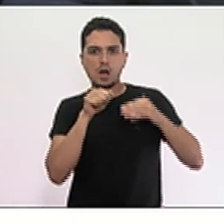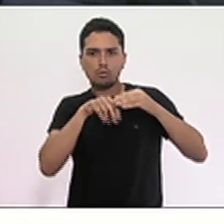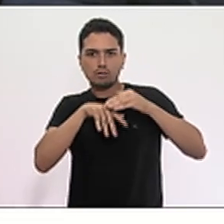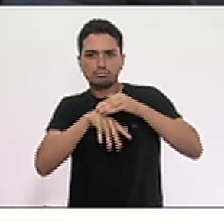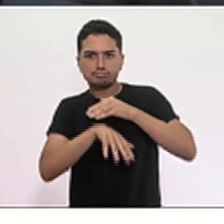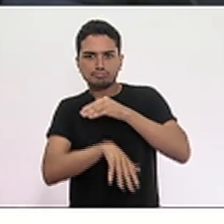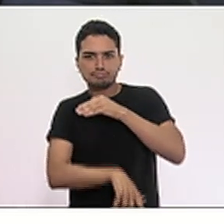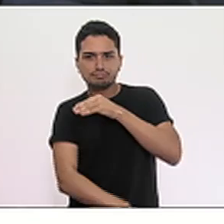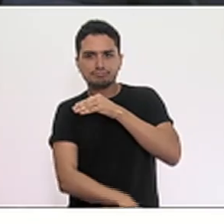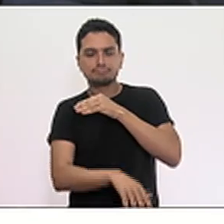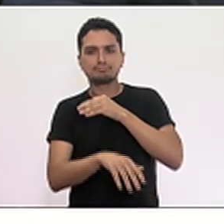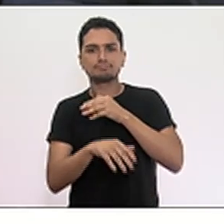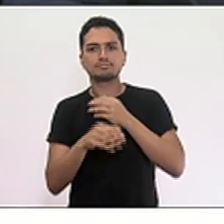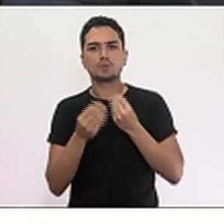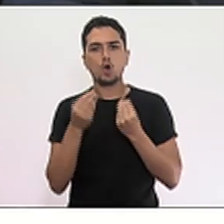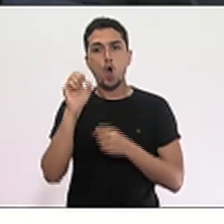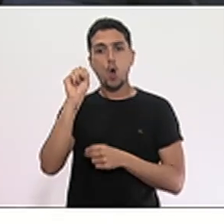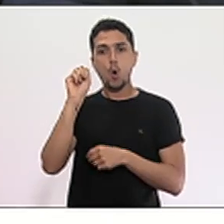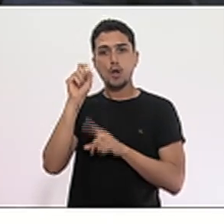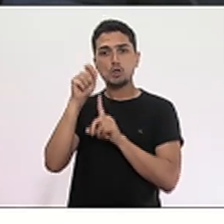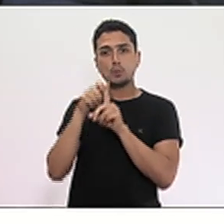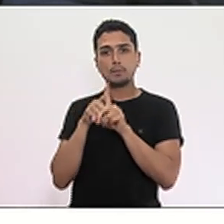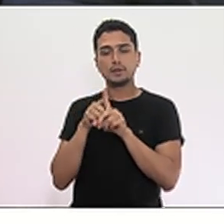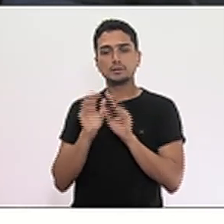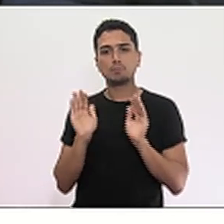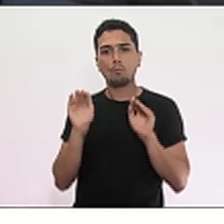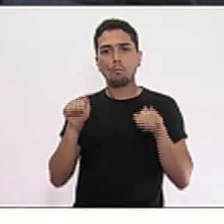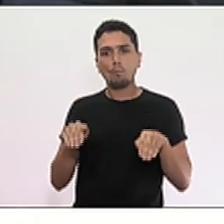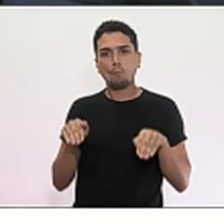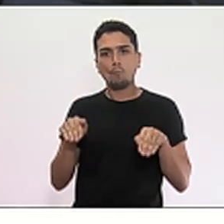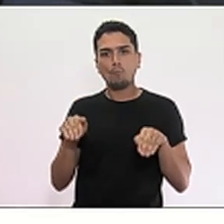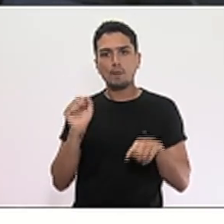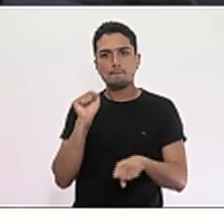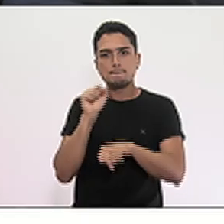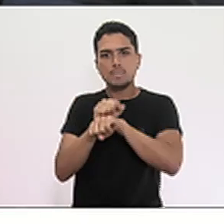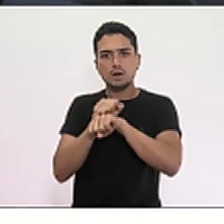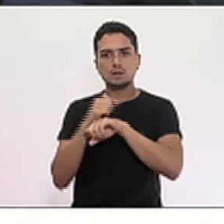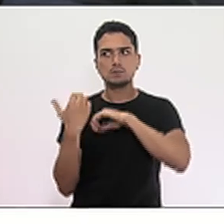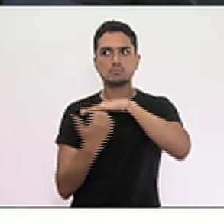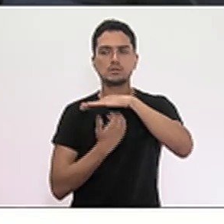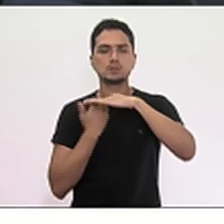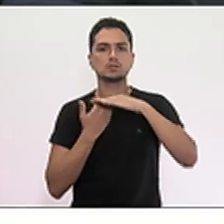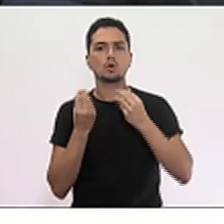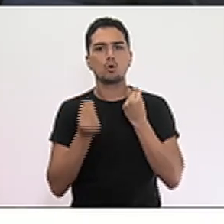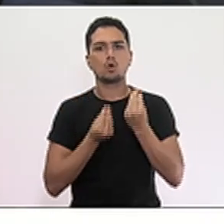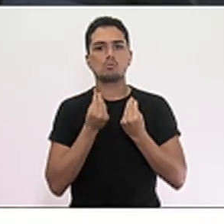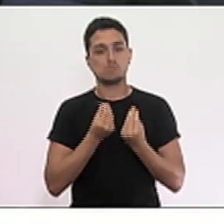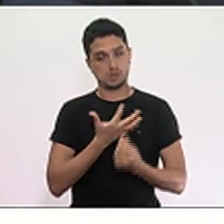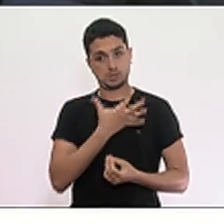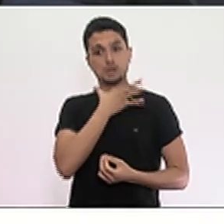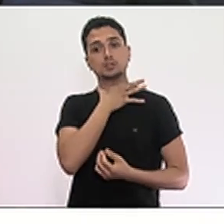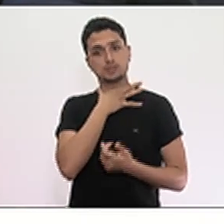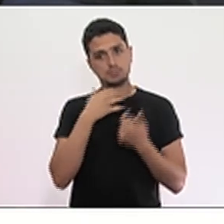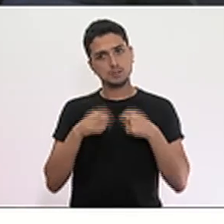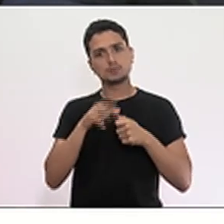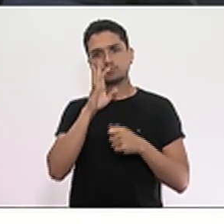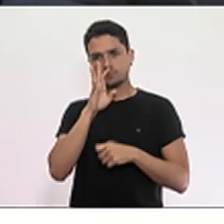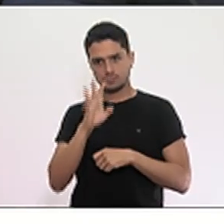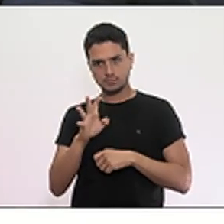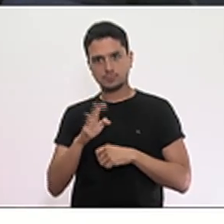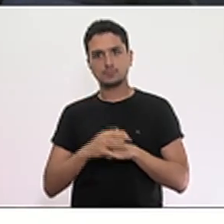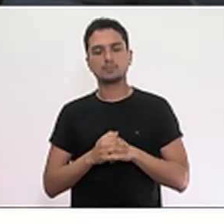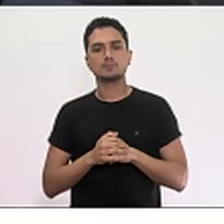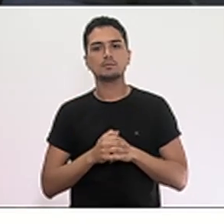meses, então é uma crise fabricada, que não nos interessa. Então temos que denunciar. Temos que denunciar, porque a